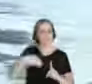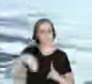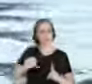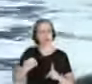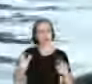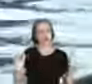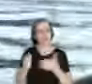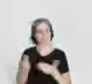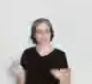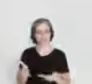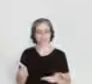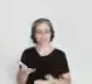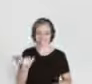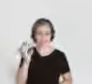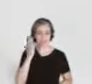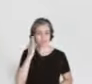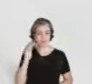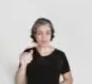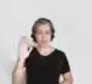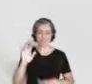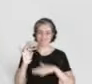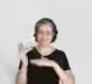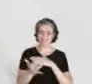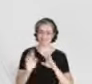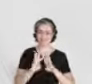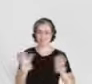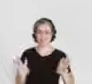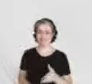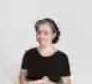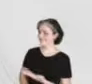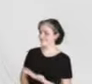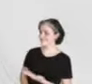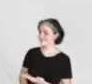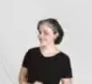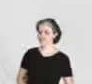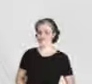março deste ano. Quer saber mais? Acesse o site e as redes sociais do MDR.